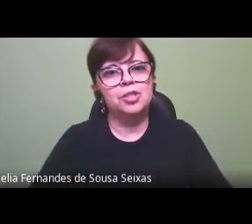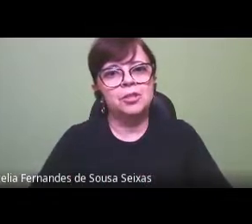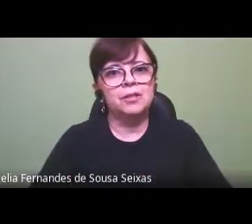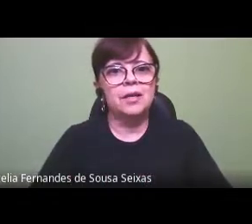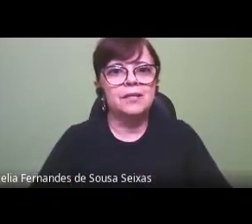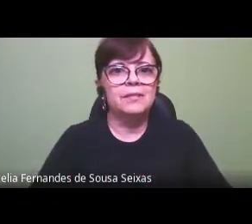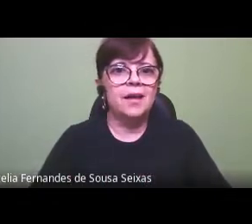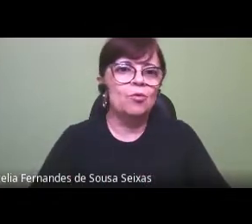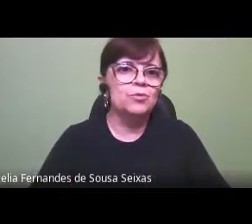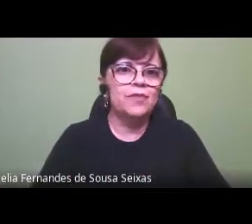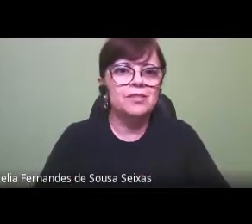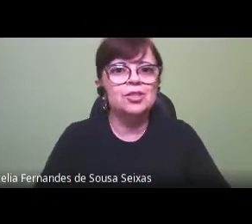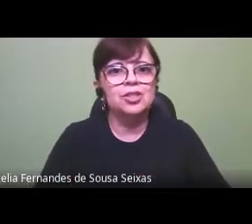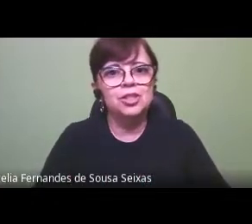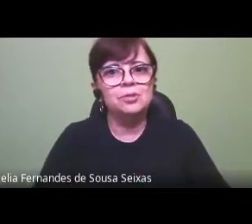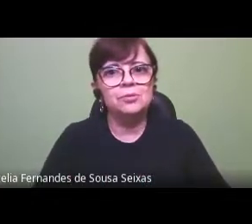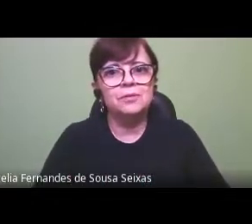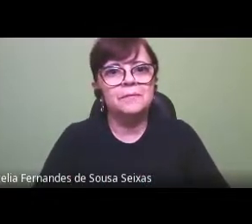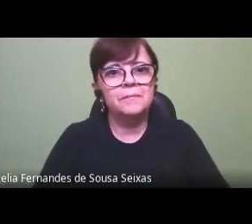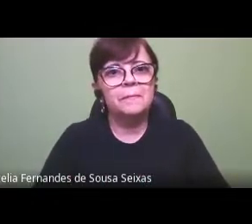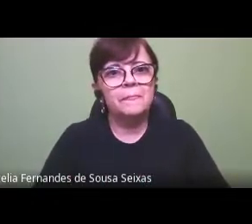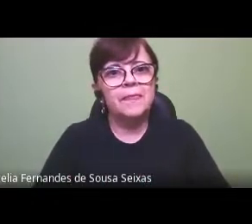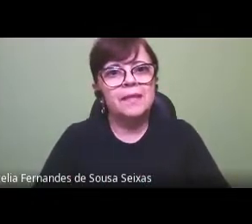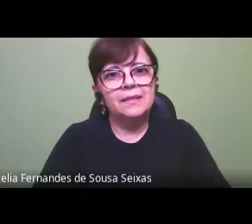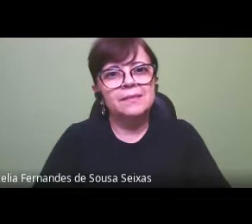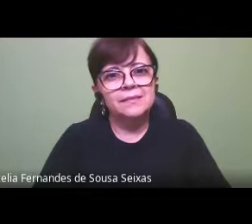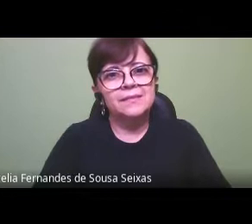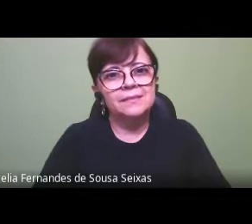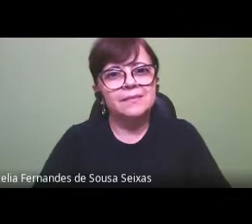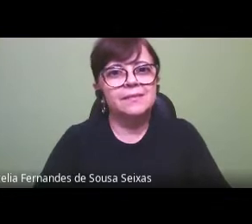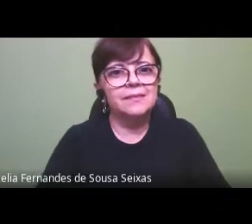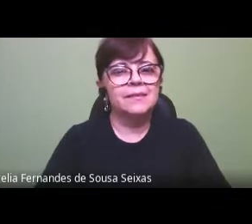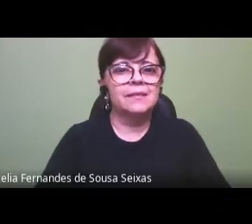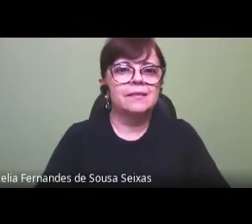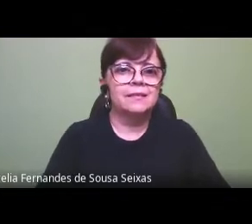É, dirigir. Esse é como se estivesse dirigindo.